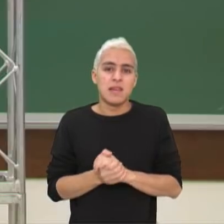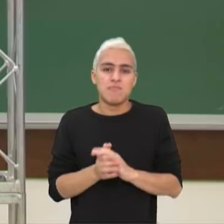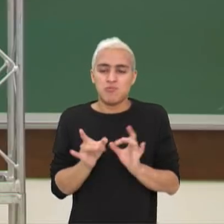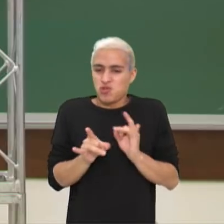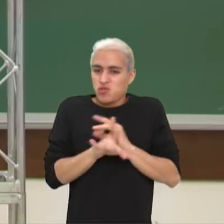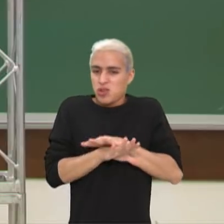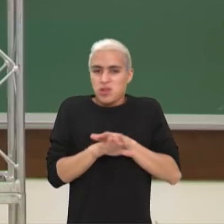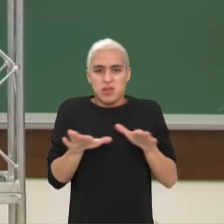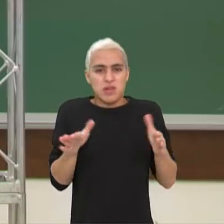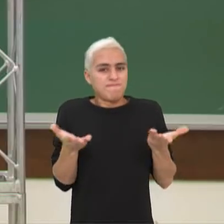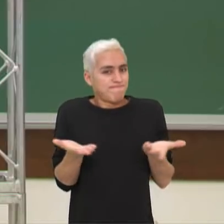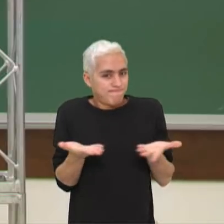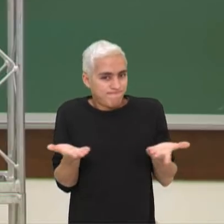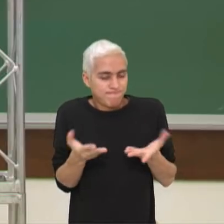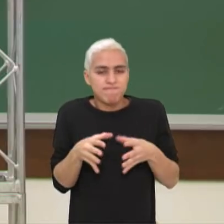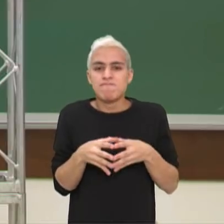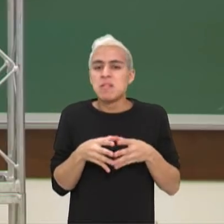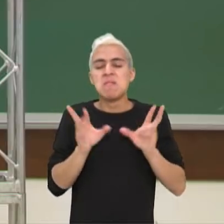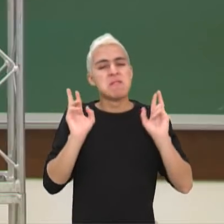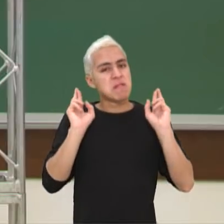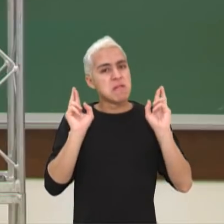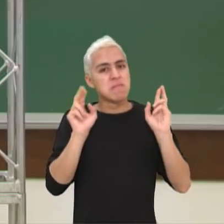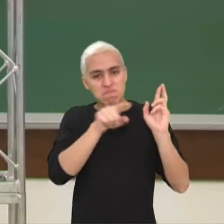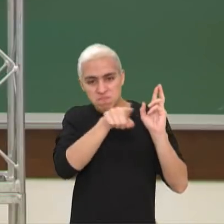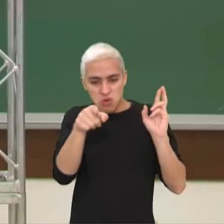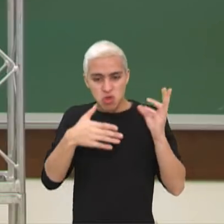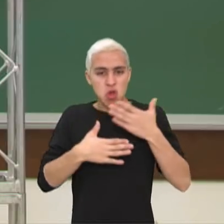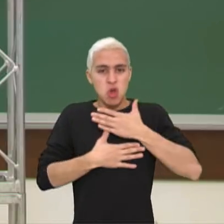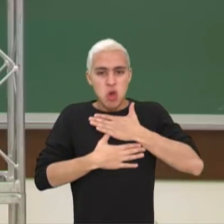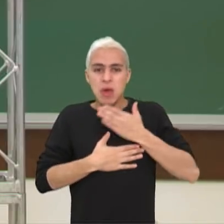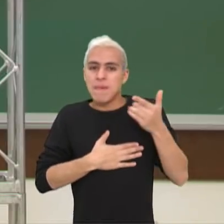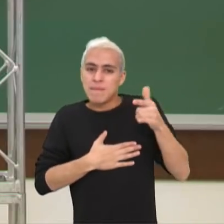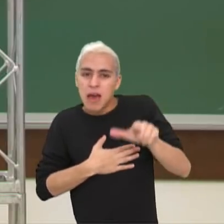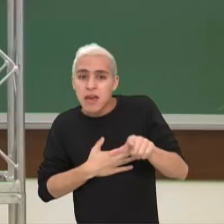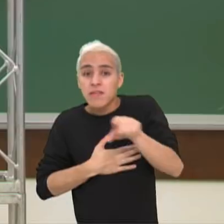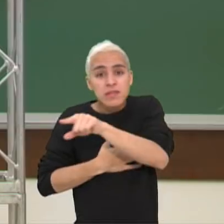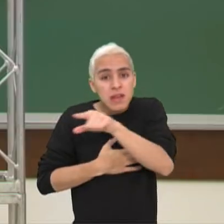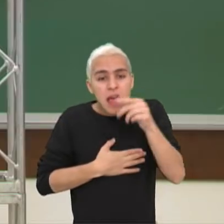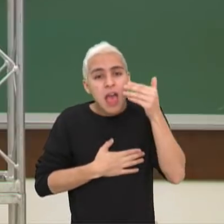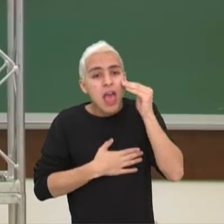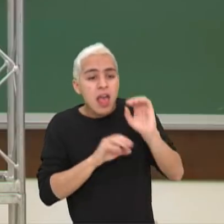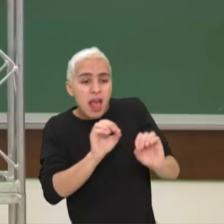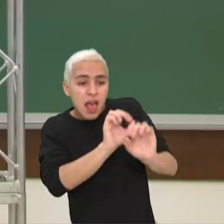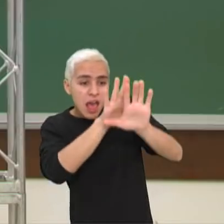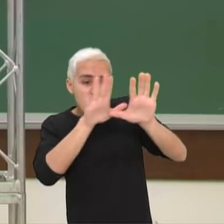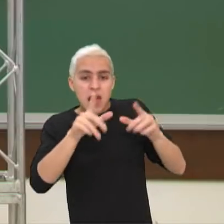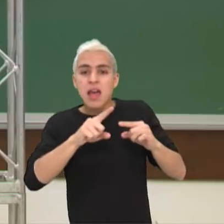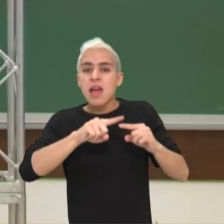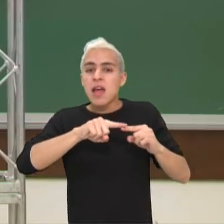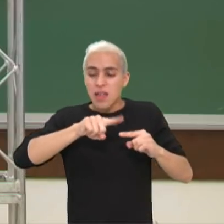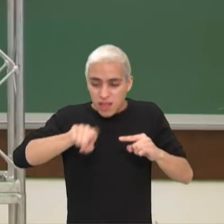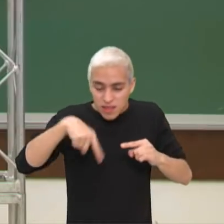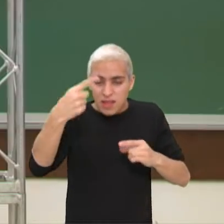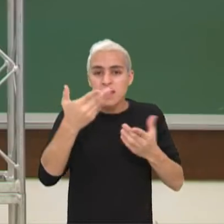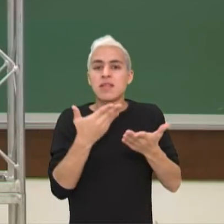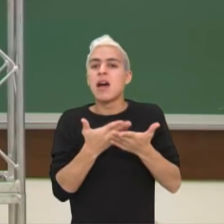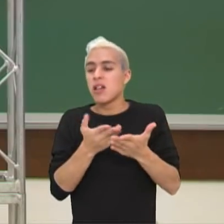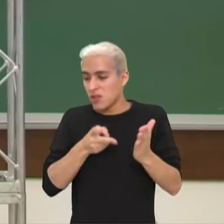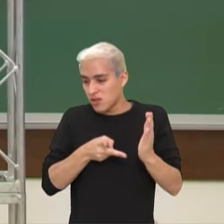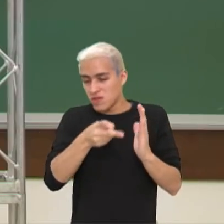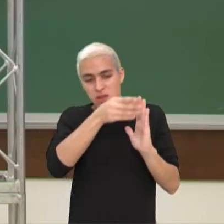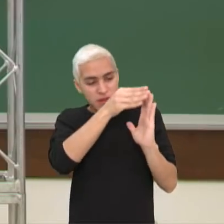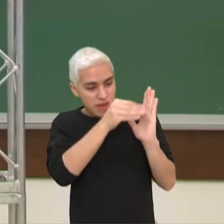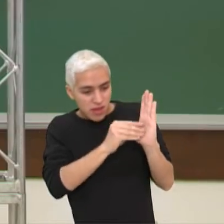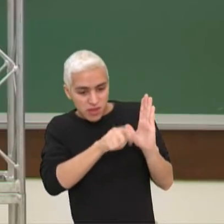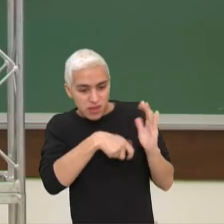Ficamos por aqui, né? Espero que tenham gostado aí mais uma vez, tenham entendido. E na próxima aula a gente dá continuidade nesse conteúdo dos